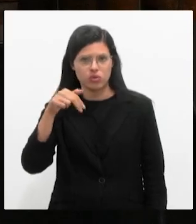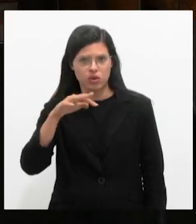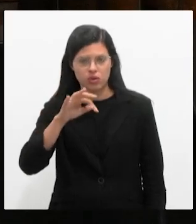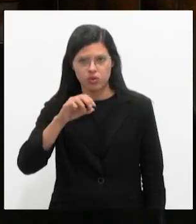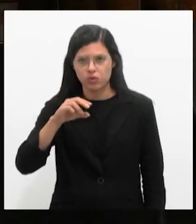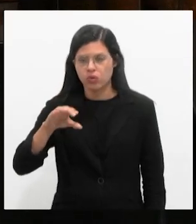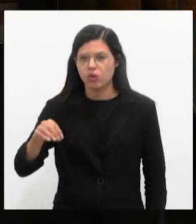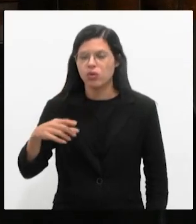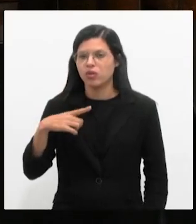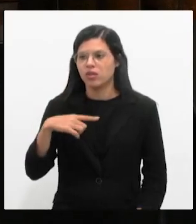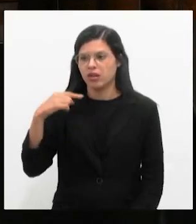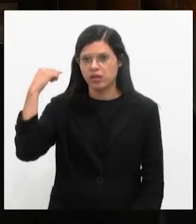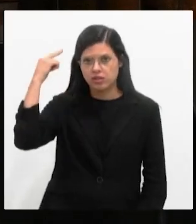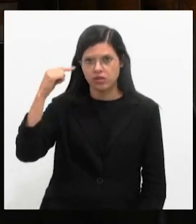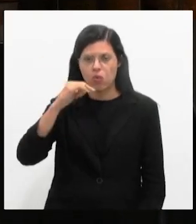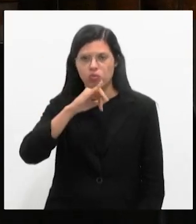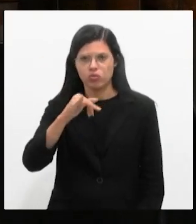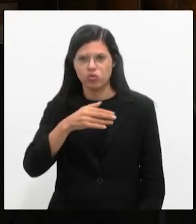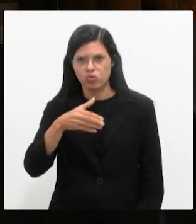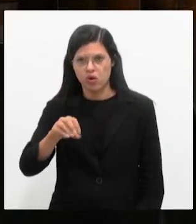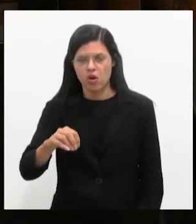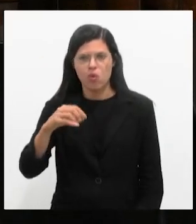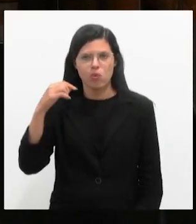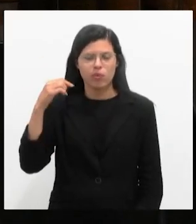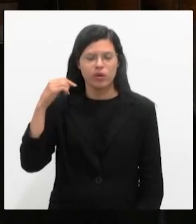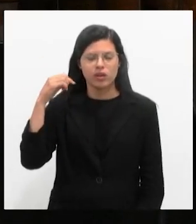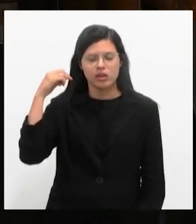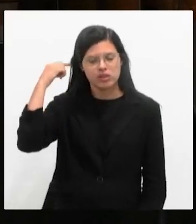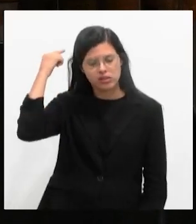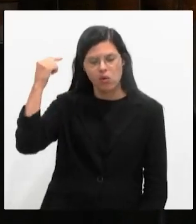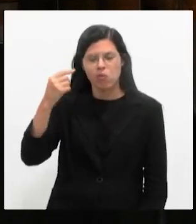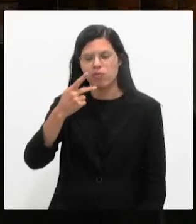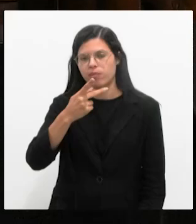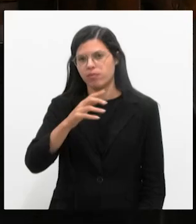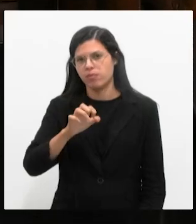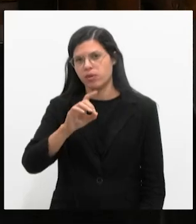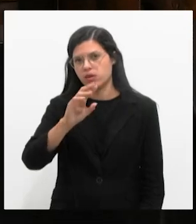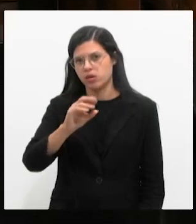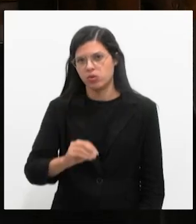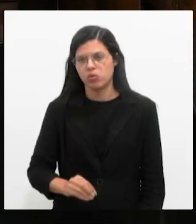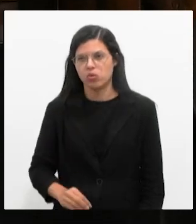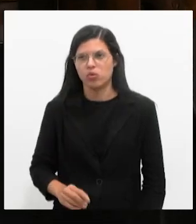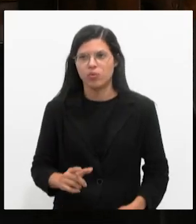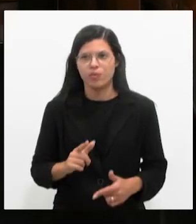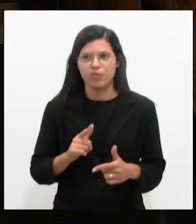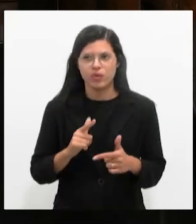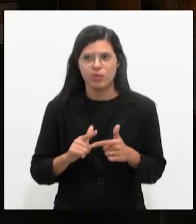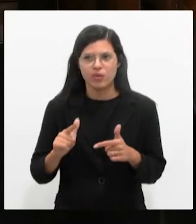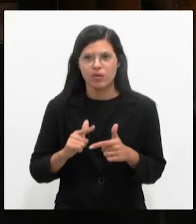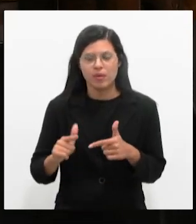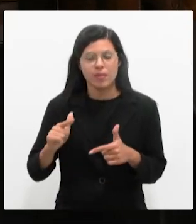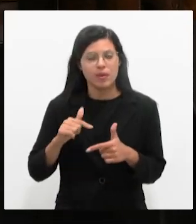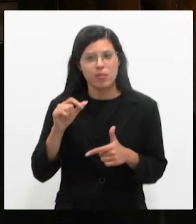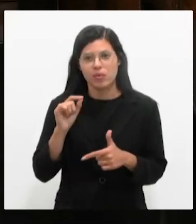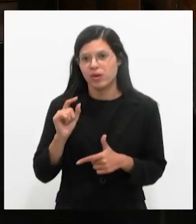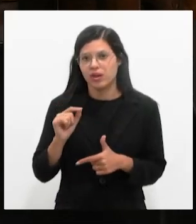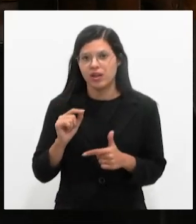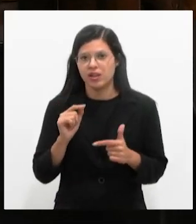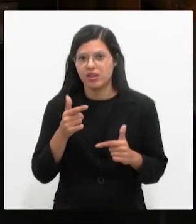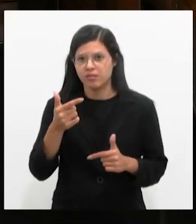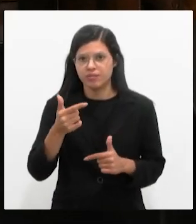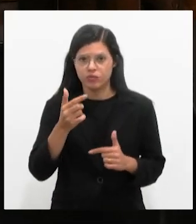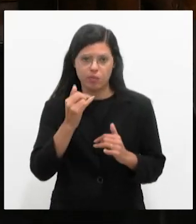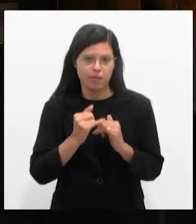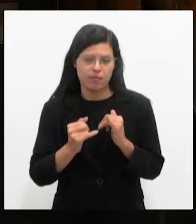São João e São Pedro. Agora, o problema é que no segunda quinzena de junho,